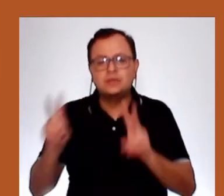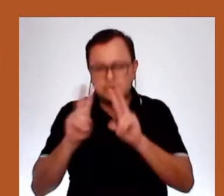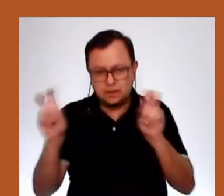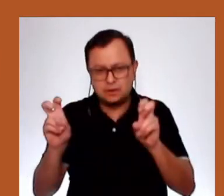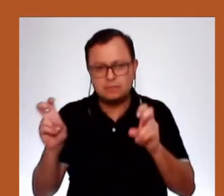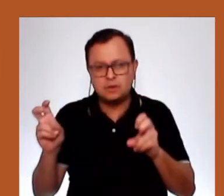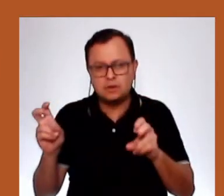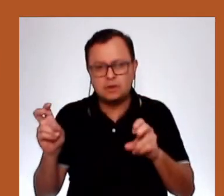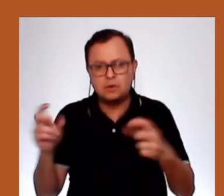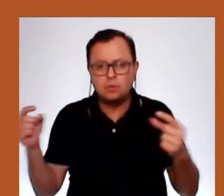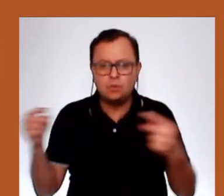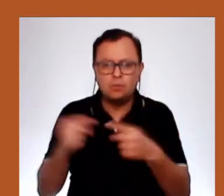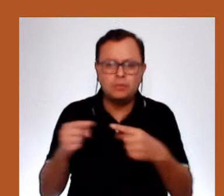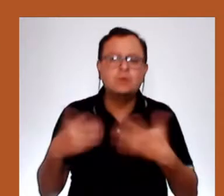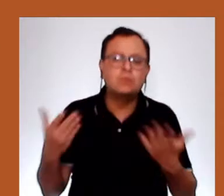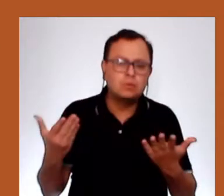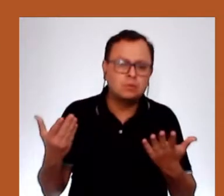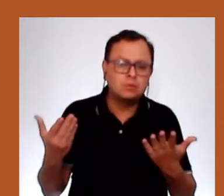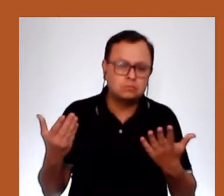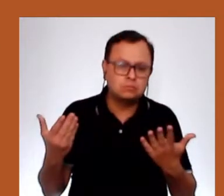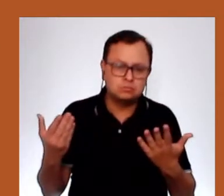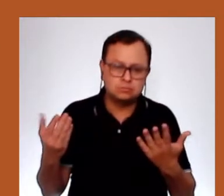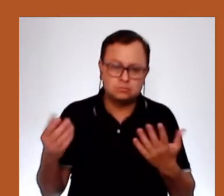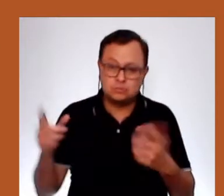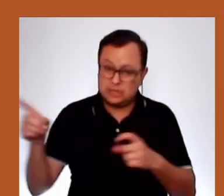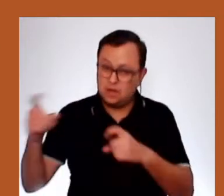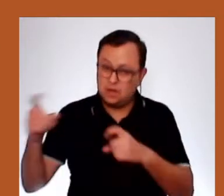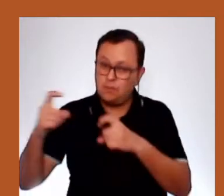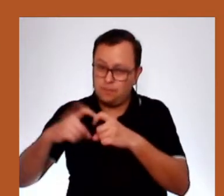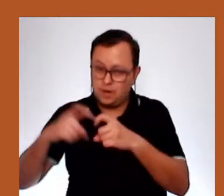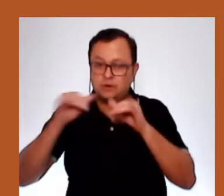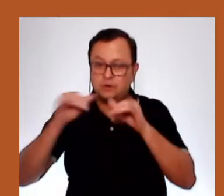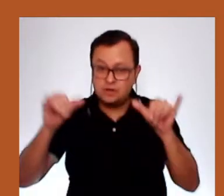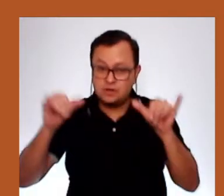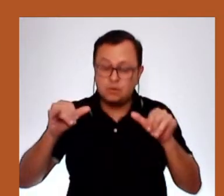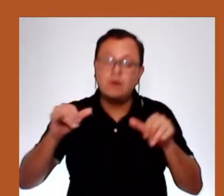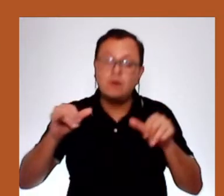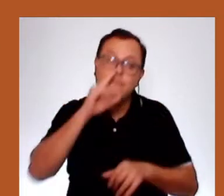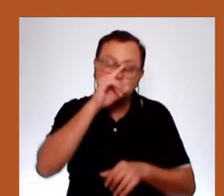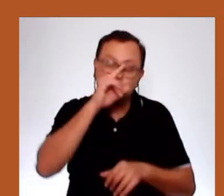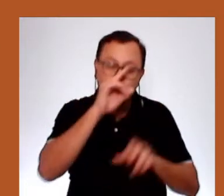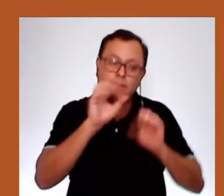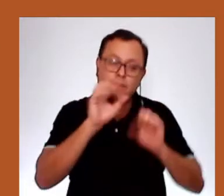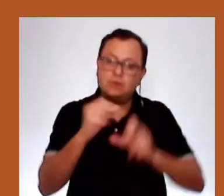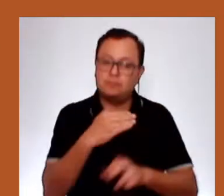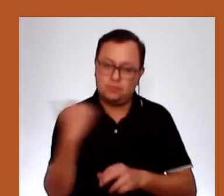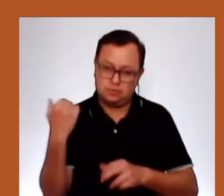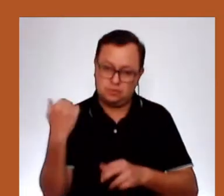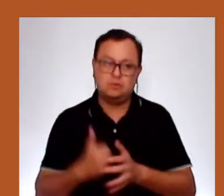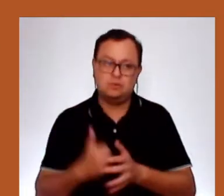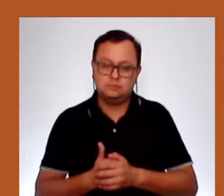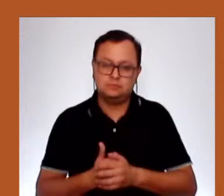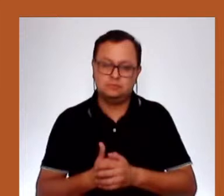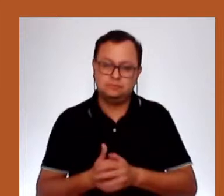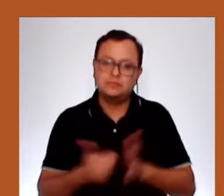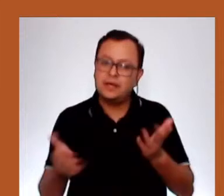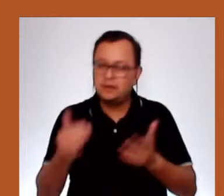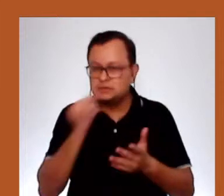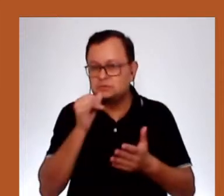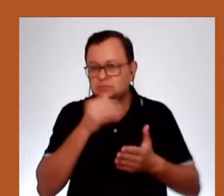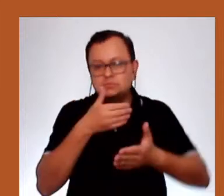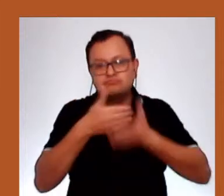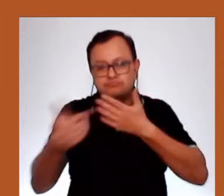Então, mesmo que você ainda possa fazer uma quimio, que isso, que aquilo, você, com o cuidado paliativo, você